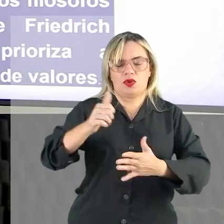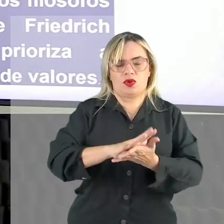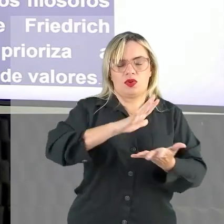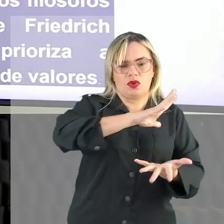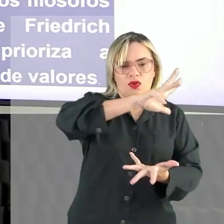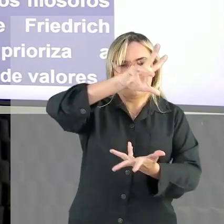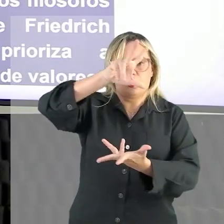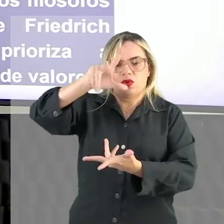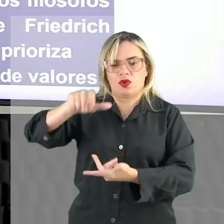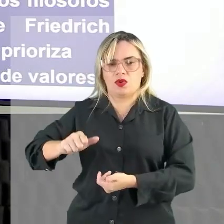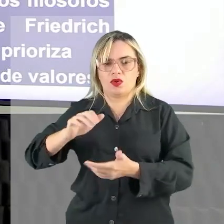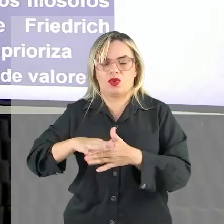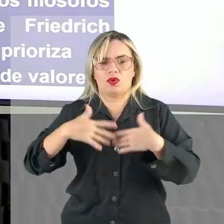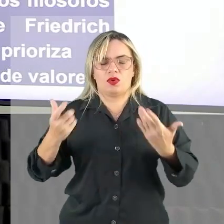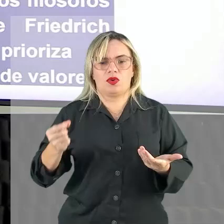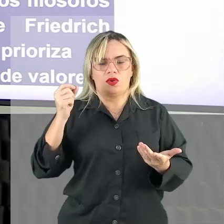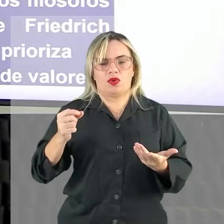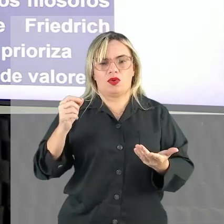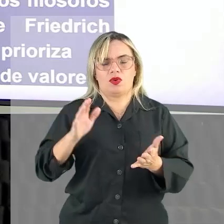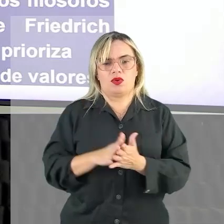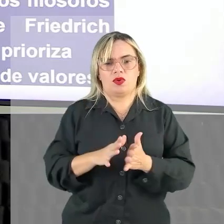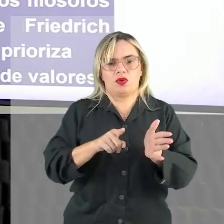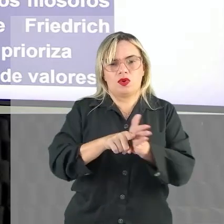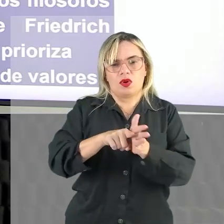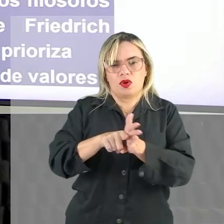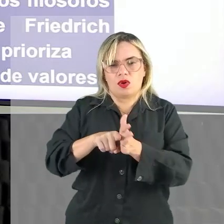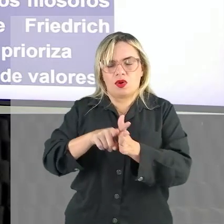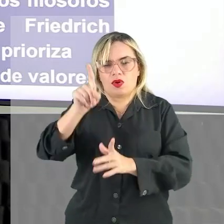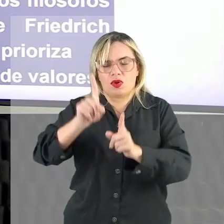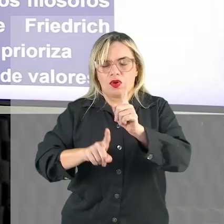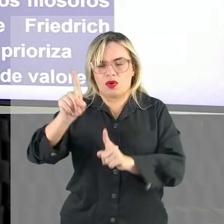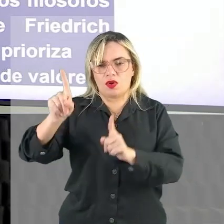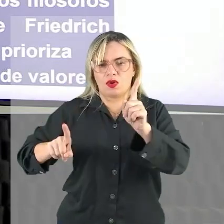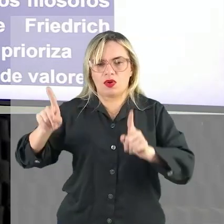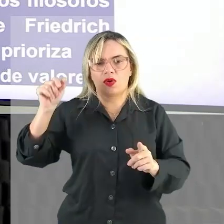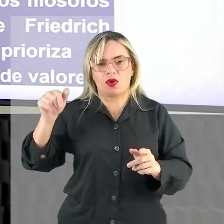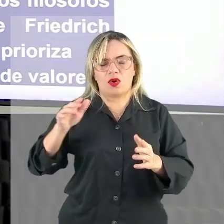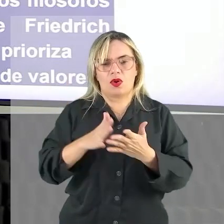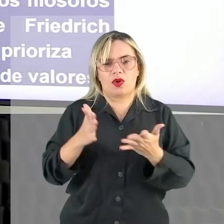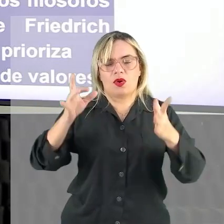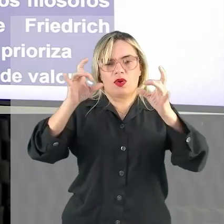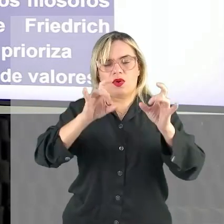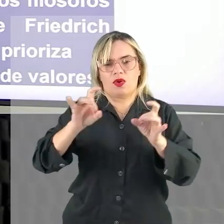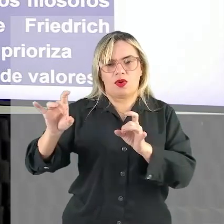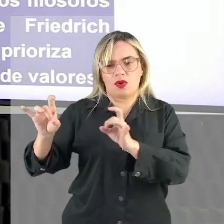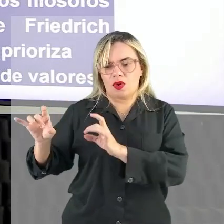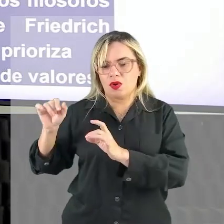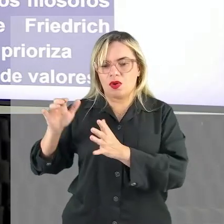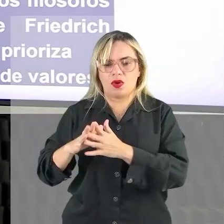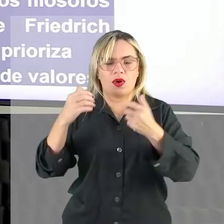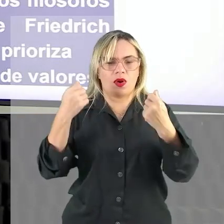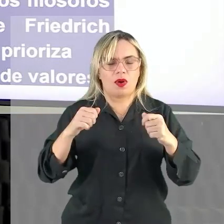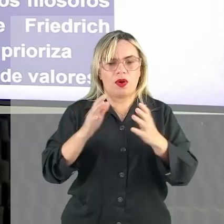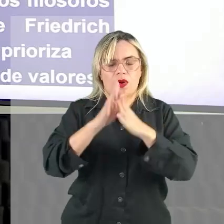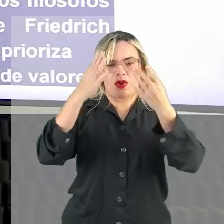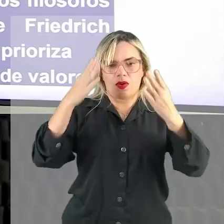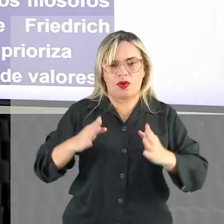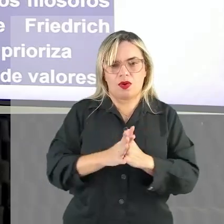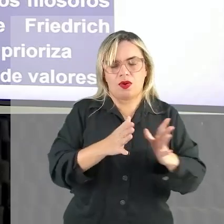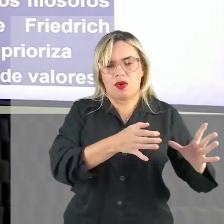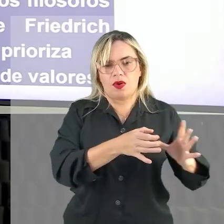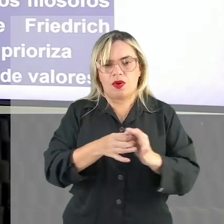é o levantamento mais estatístico e mais detalhado quando a gente precisa analisar sobre o